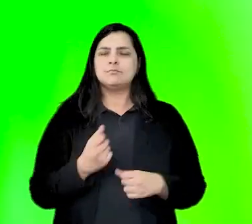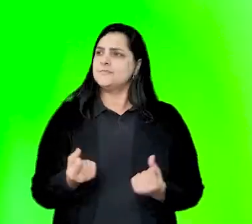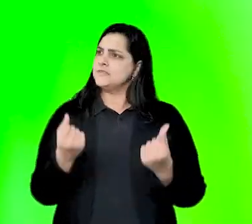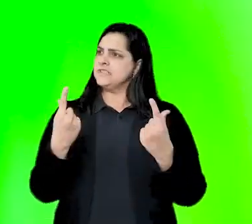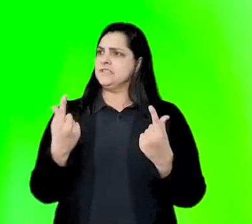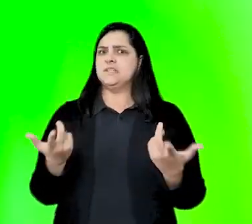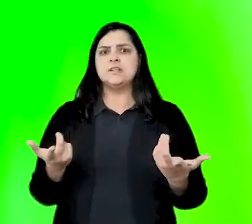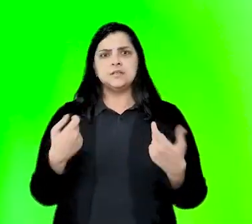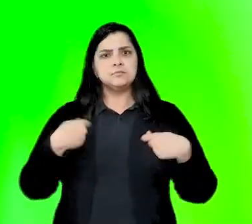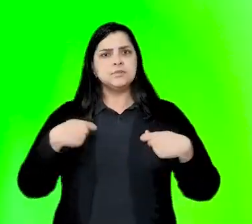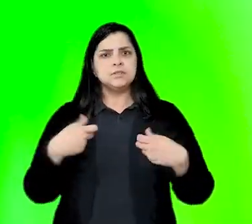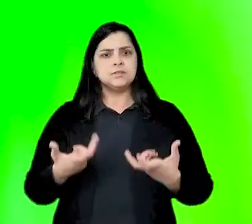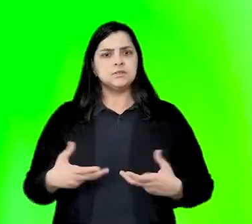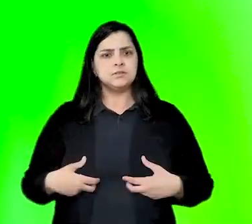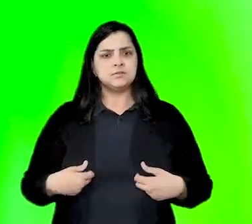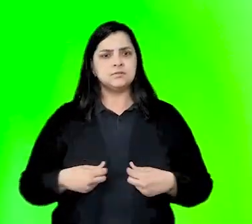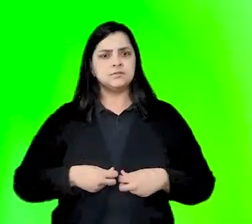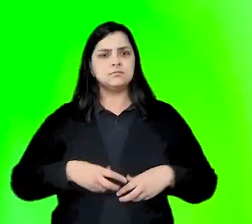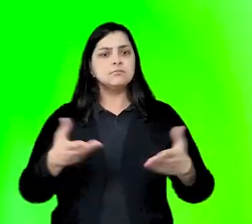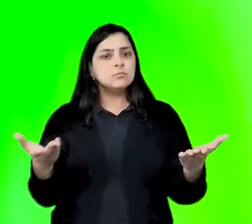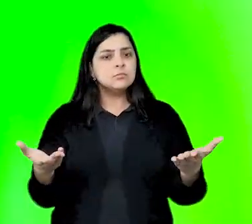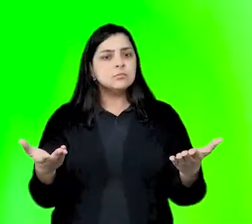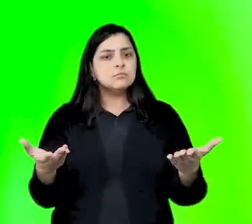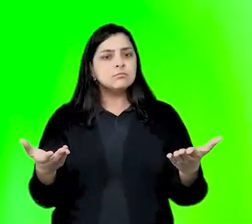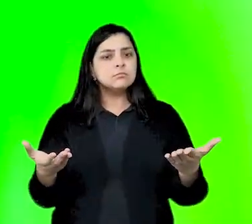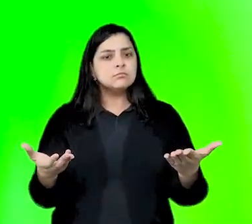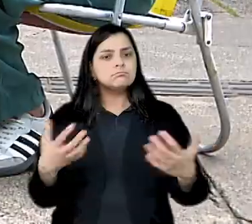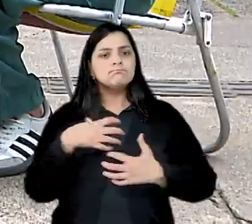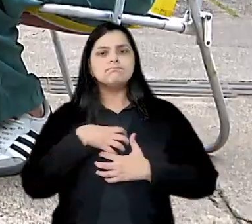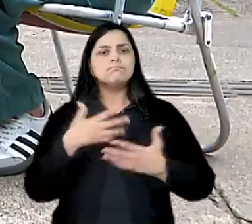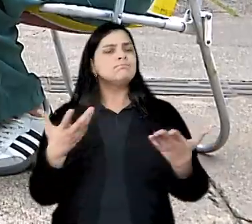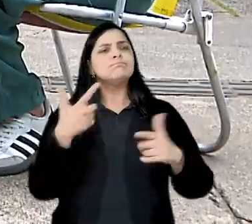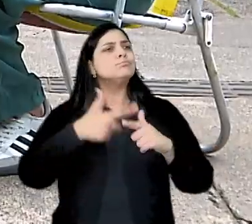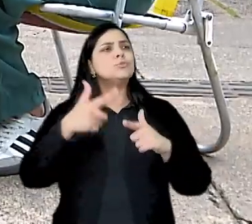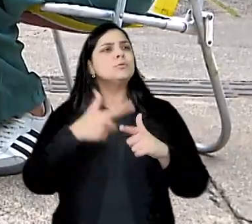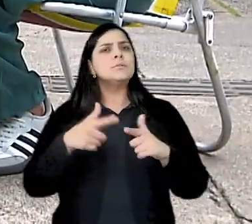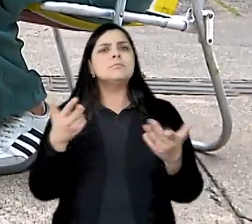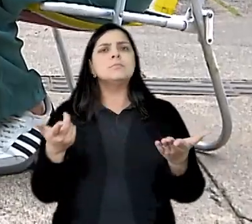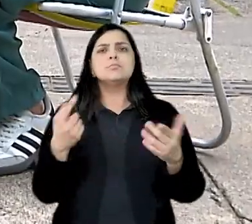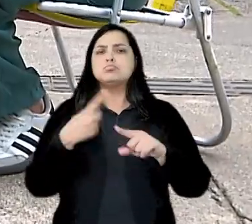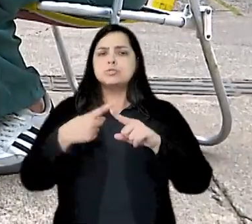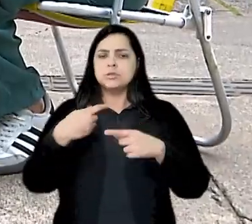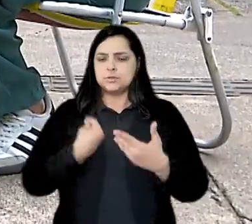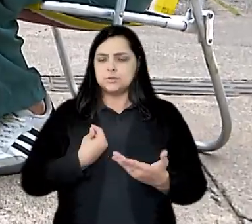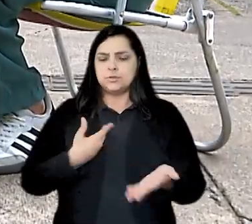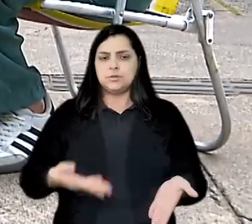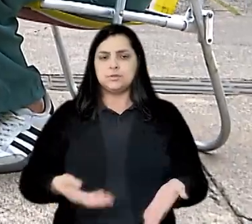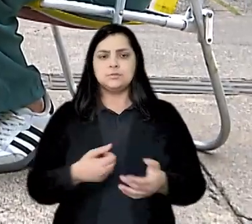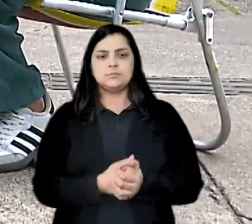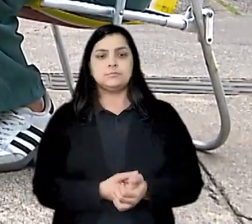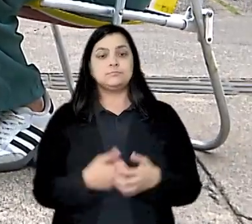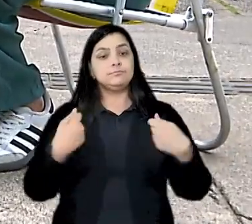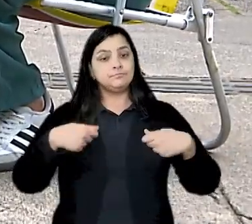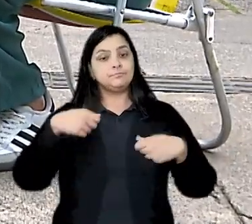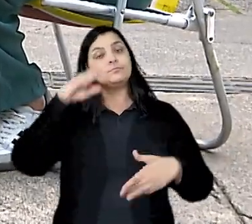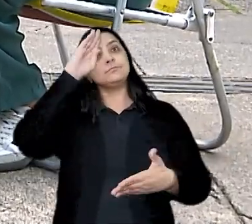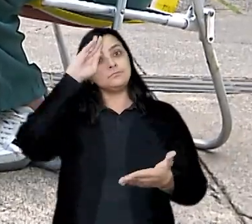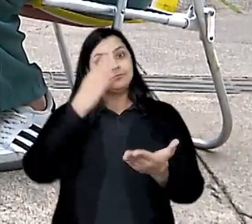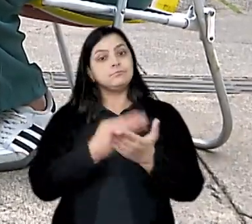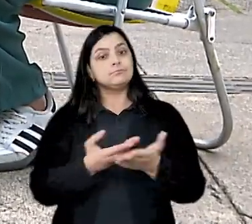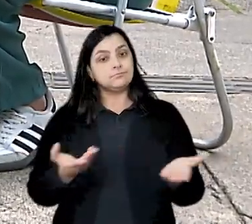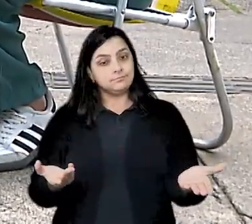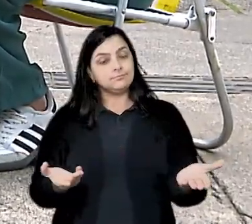que estranhar essa situação e buscar problematizar o porquê. Por que não está aqui? A gente precisa